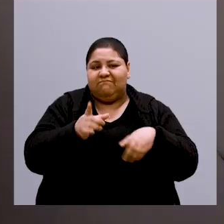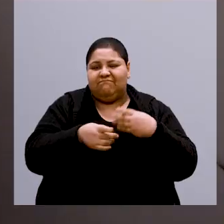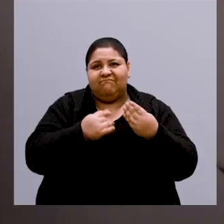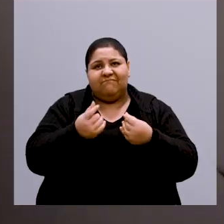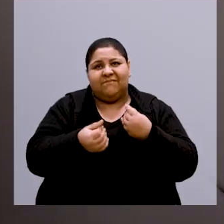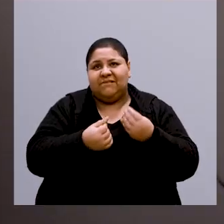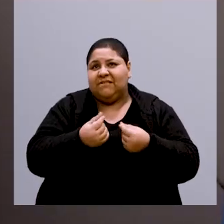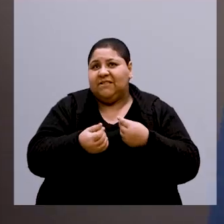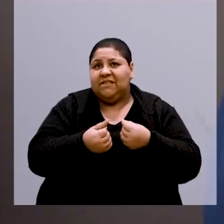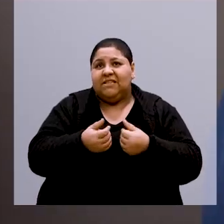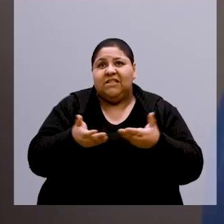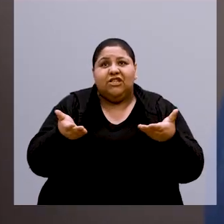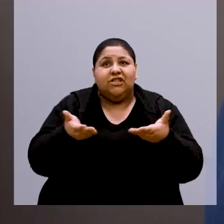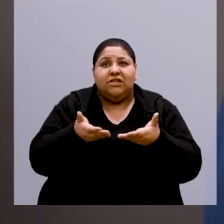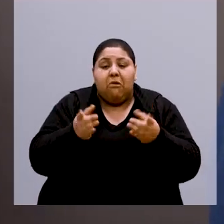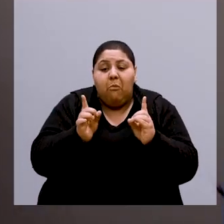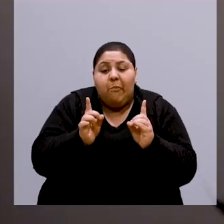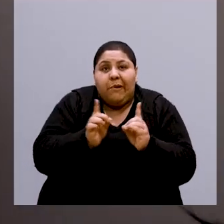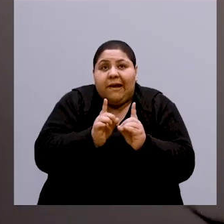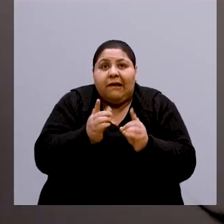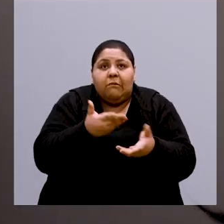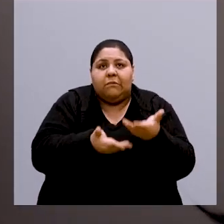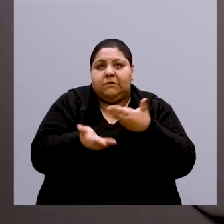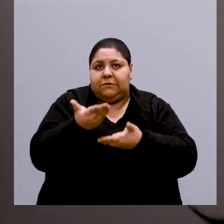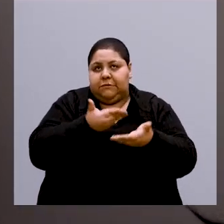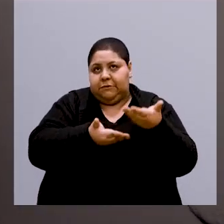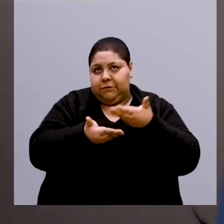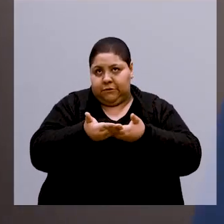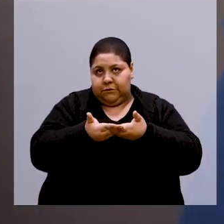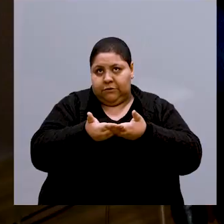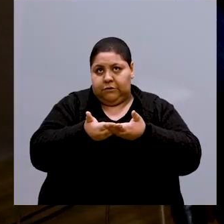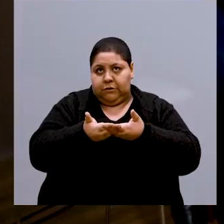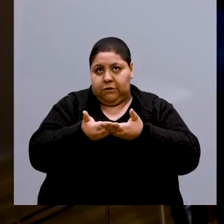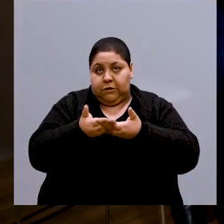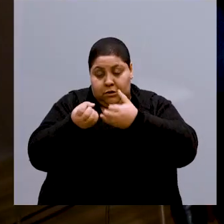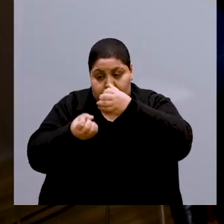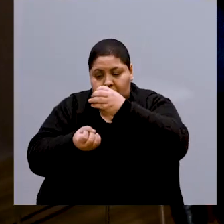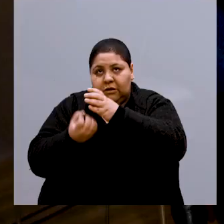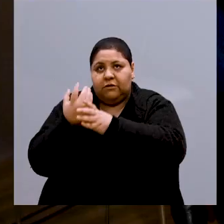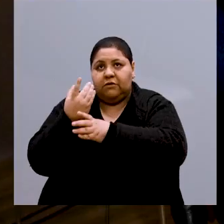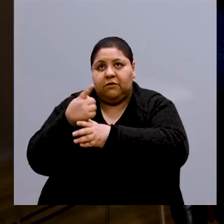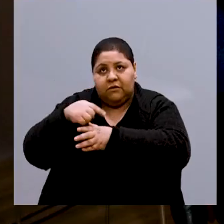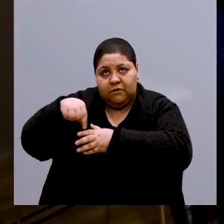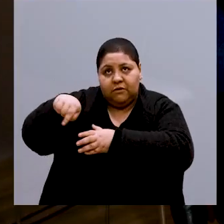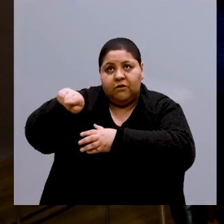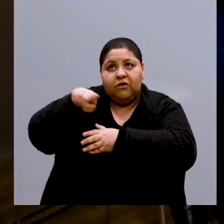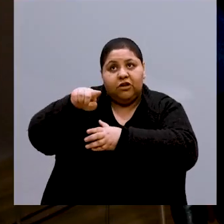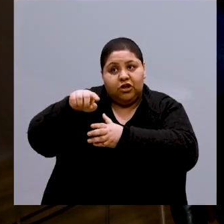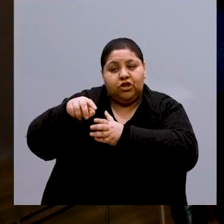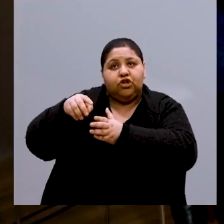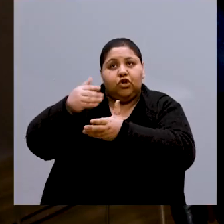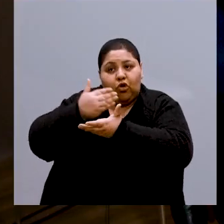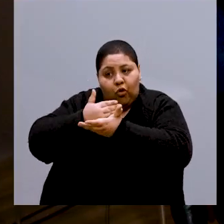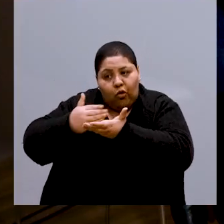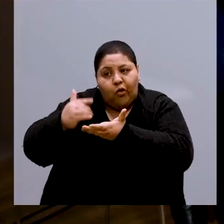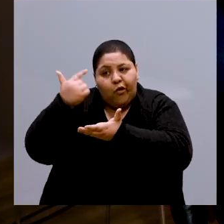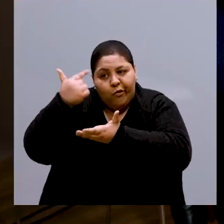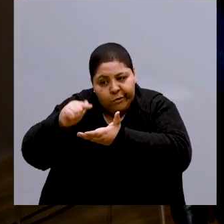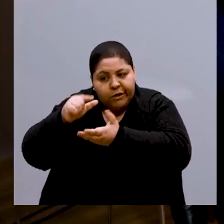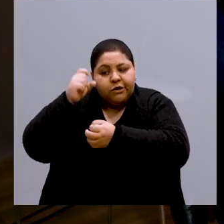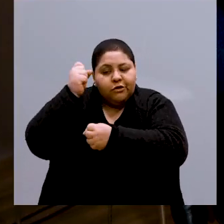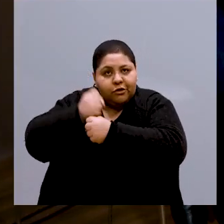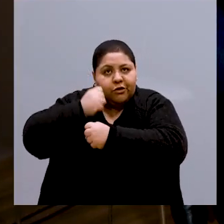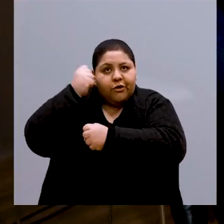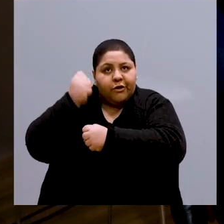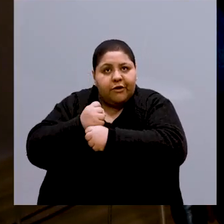nós tínhamos já era restrito para esses atendimentos. Então, quando surgiu e a gente recomeçou, né, a questão